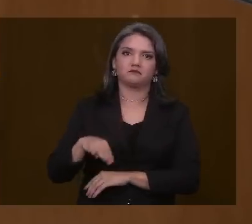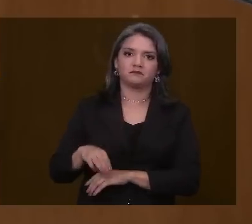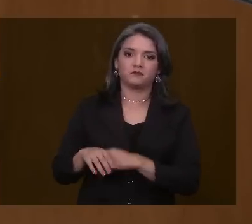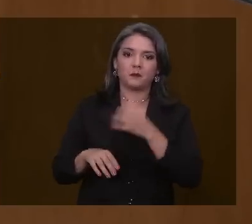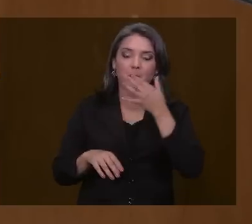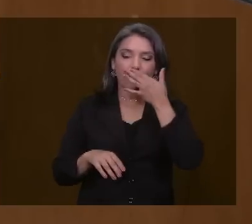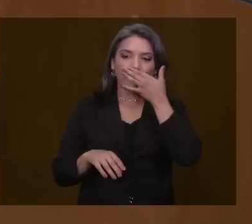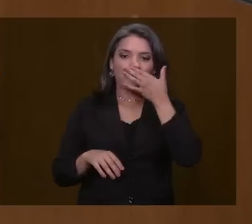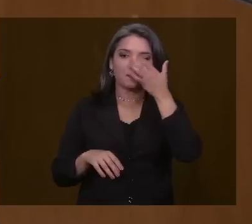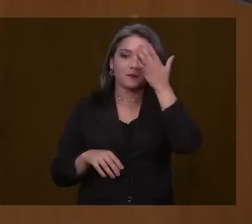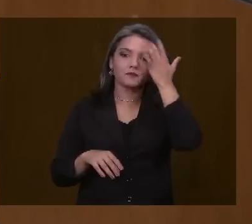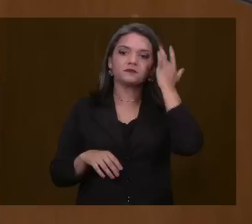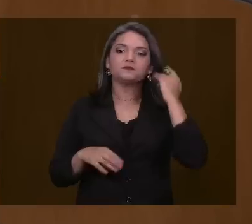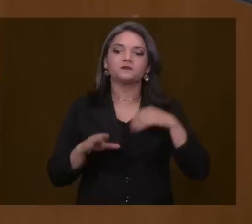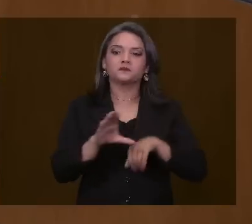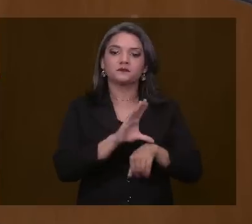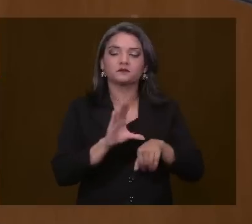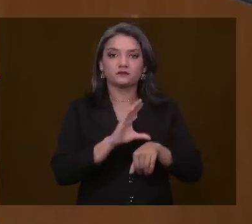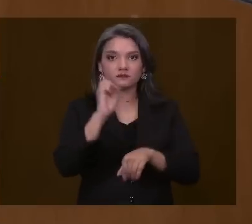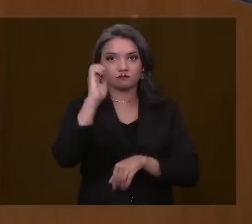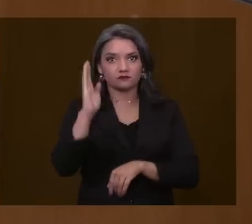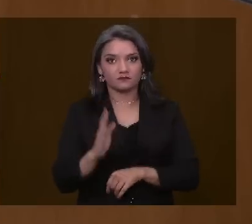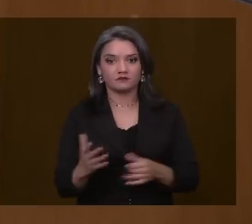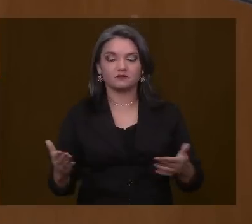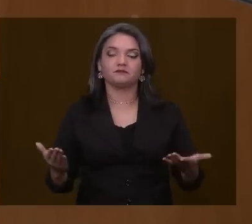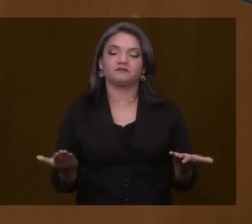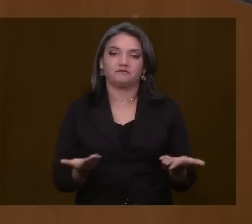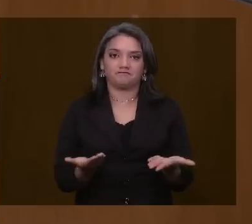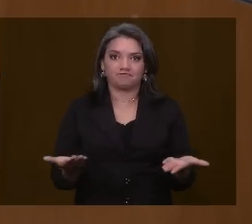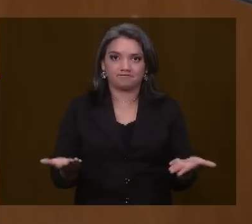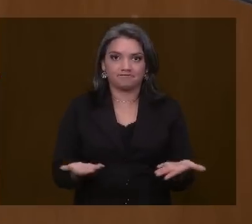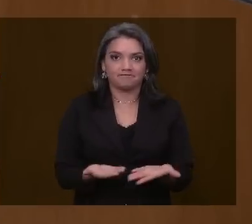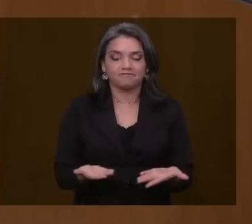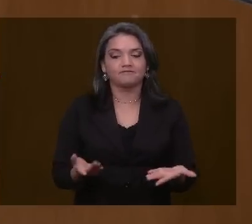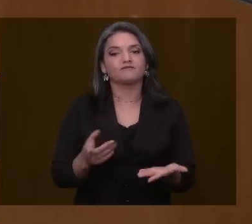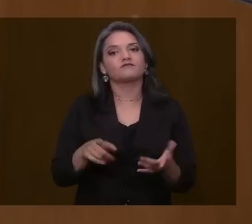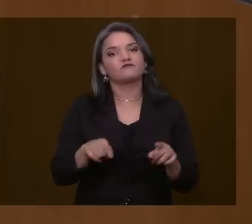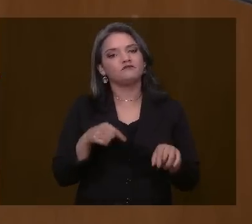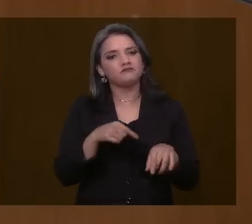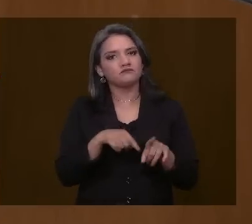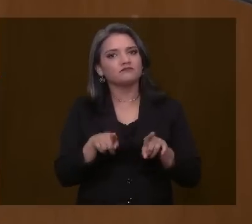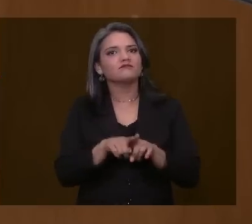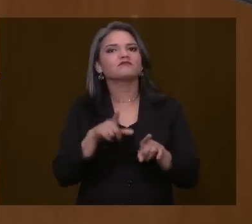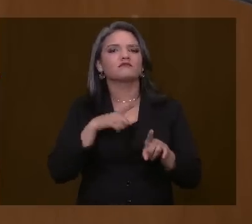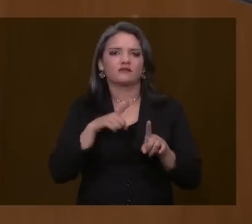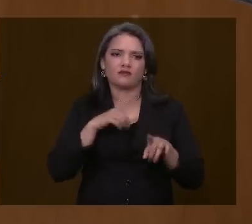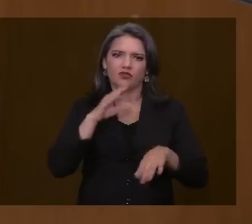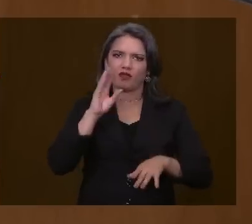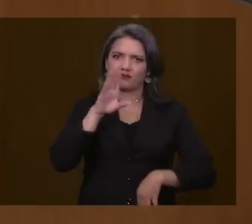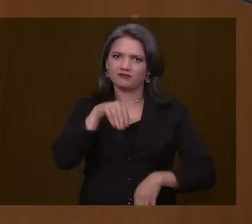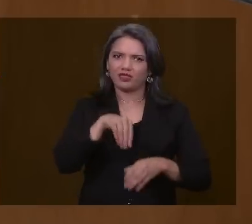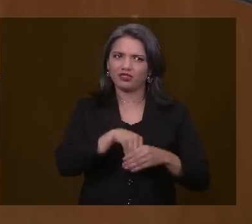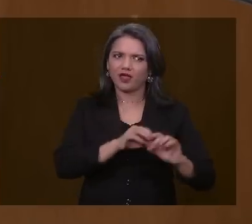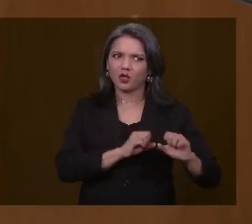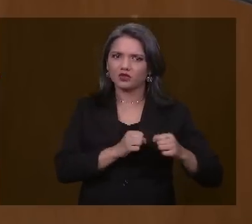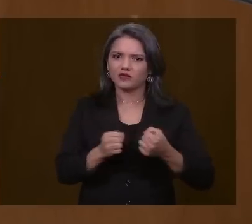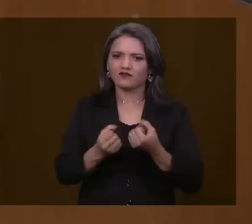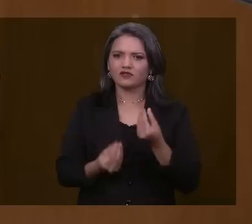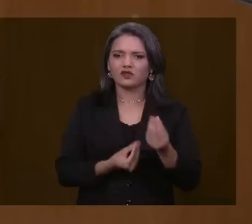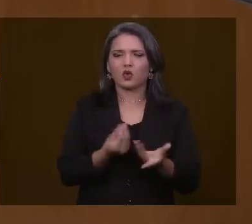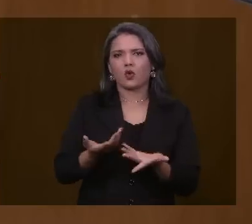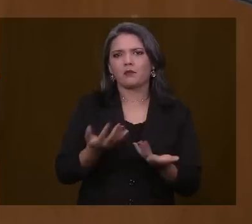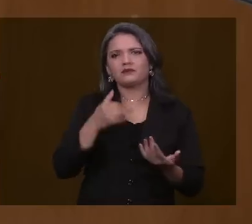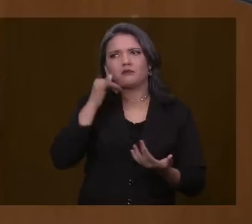ordem constitucional brasileira de 88 também sabe se defender, seja de